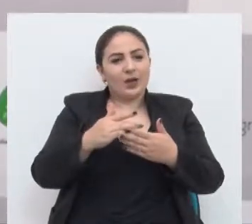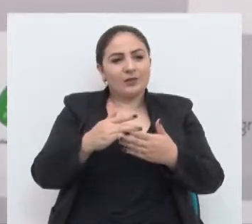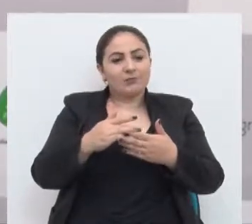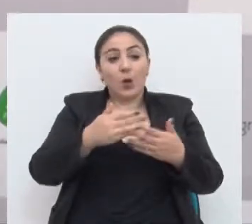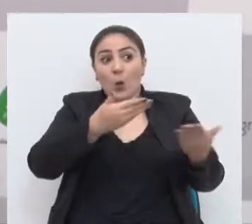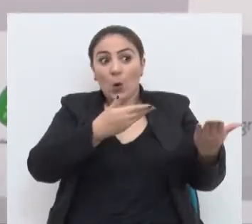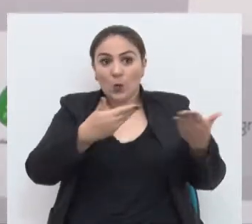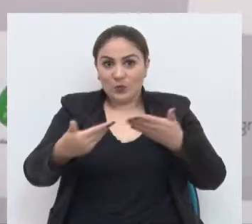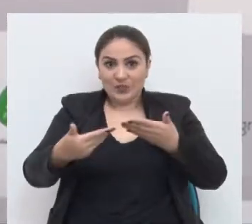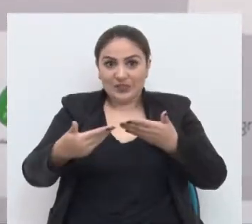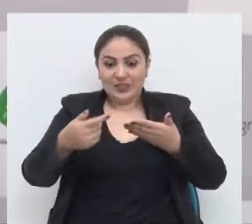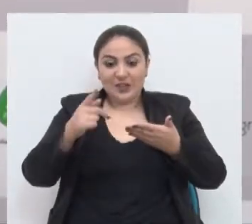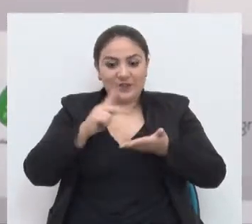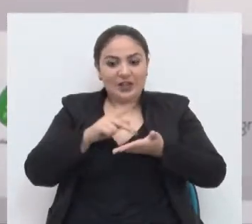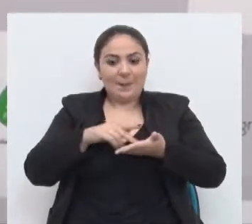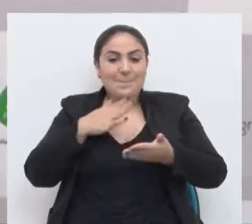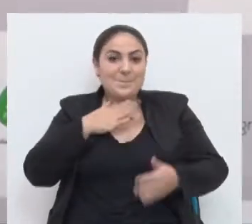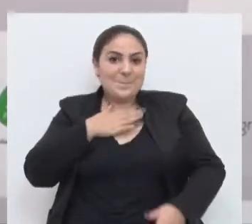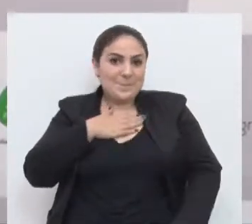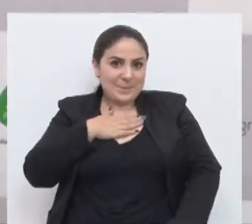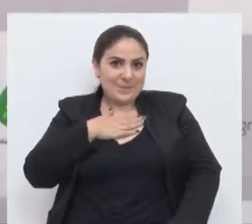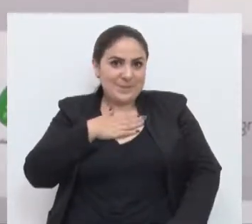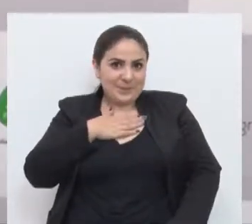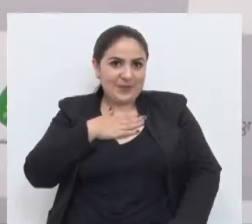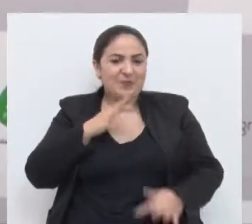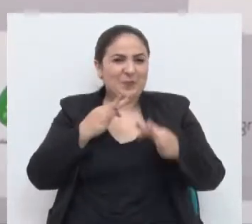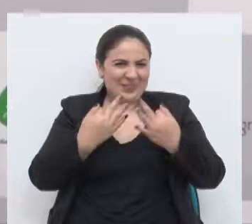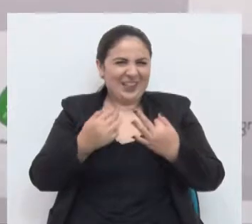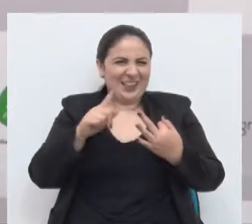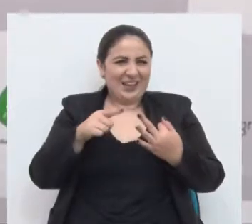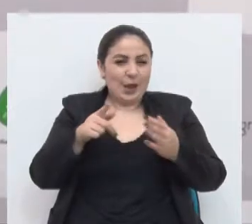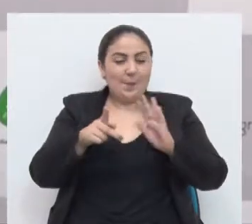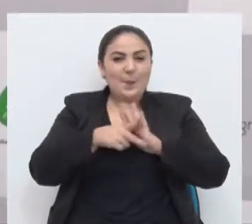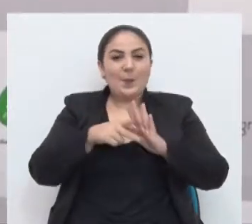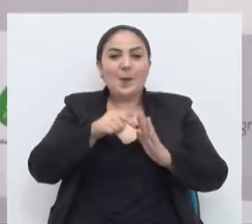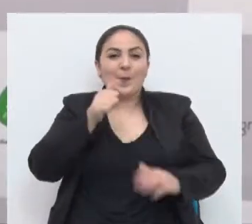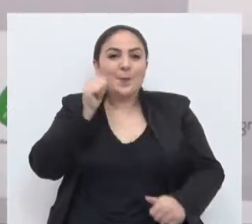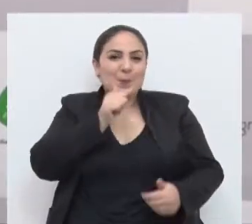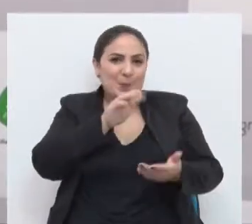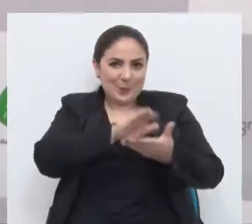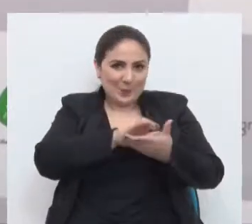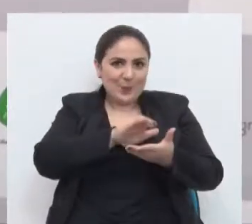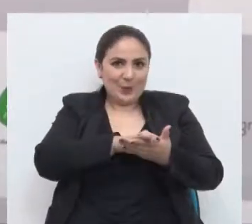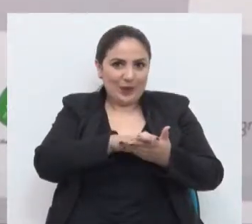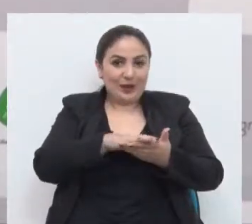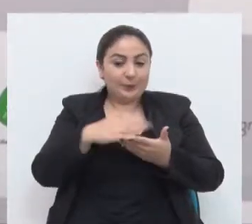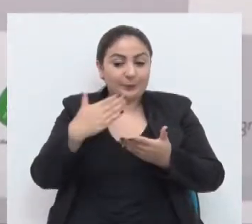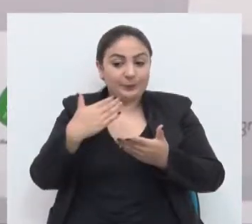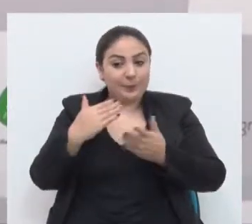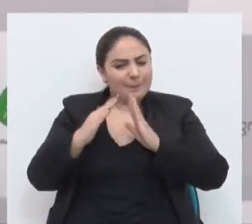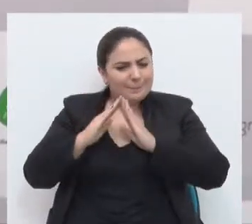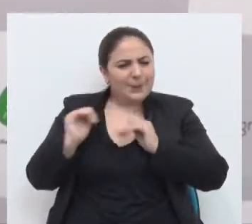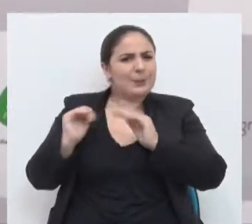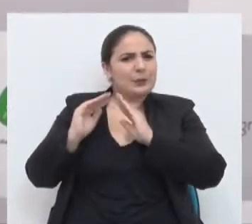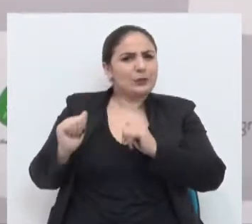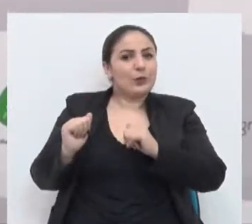esse convite. Na verdade, foi um convite familiar, né? Pressionado pela esposa, que era da área de